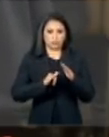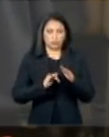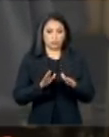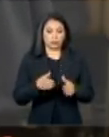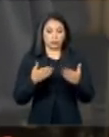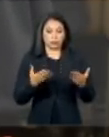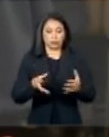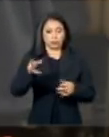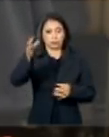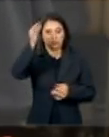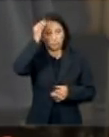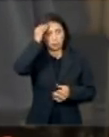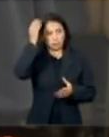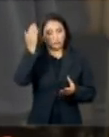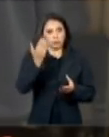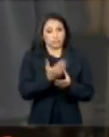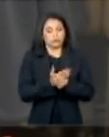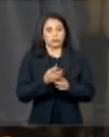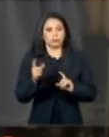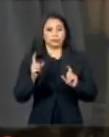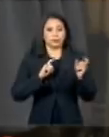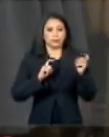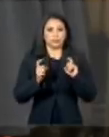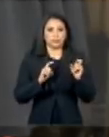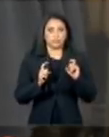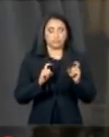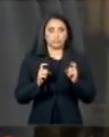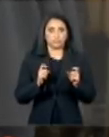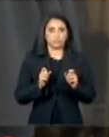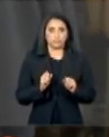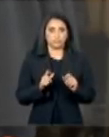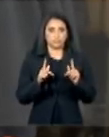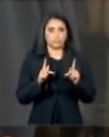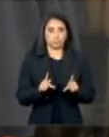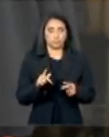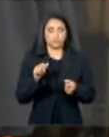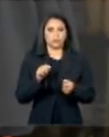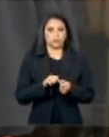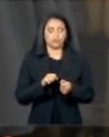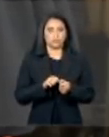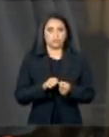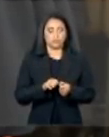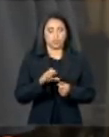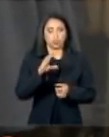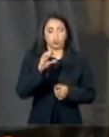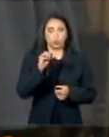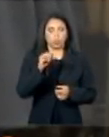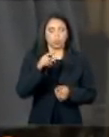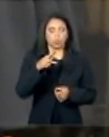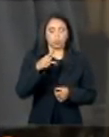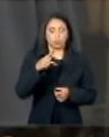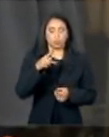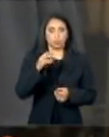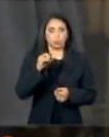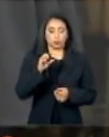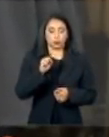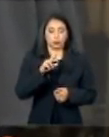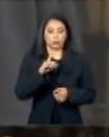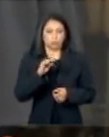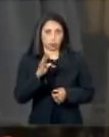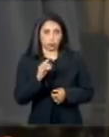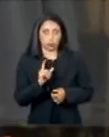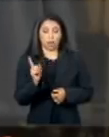compreendemos que o processo administrativo de concessão de aposentadoria é um ato composto e não um ato complexo nessa linha também